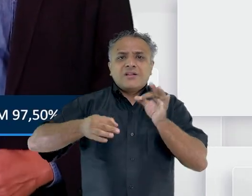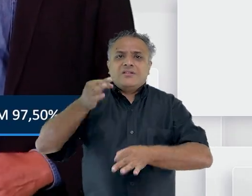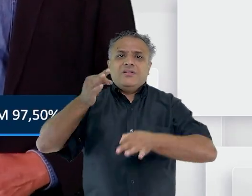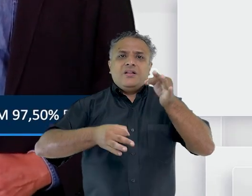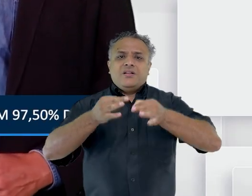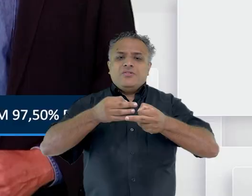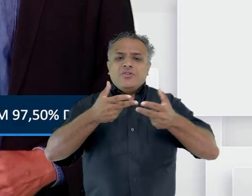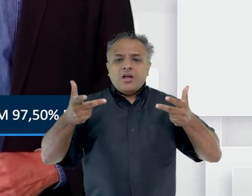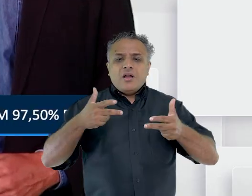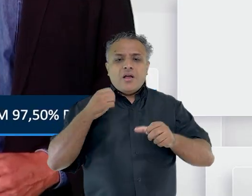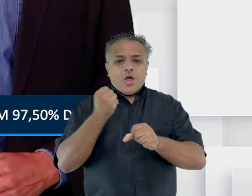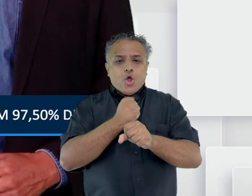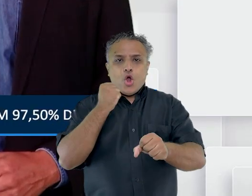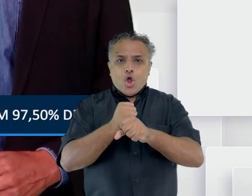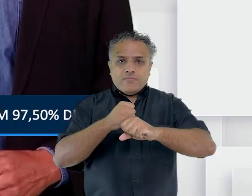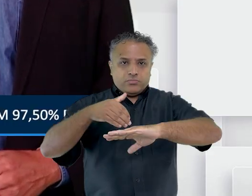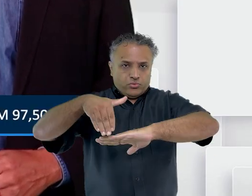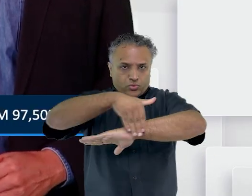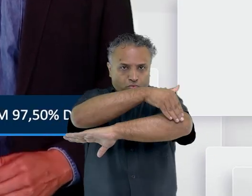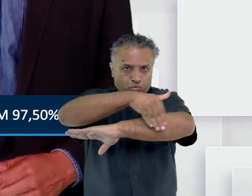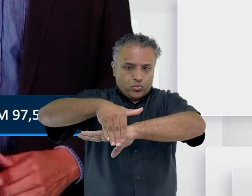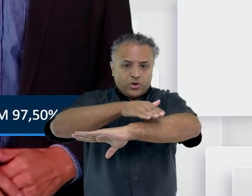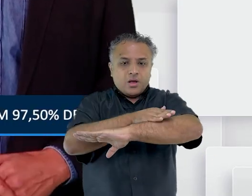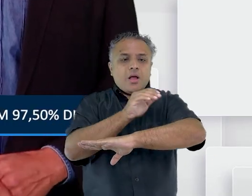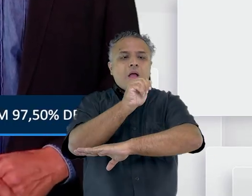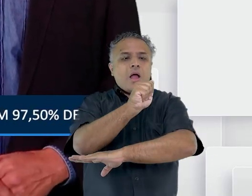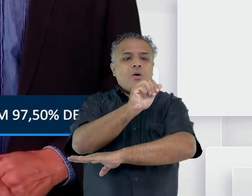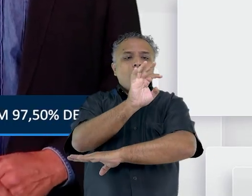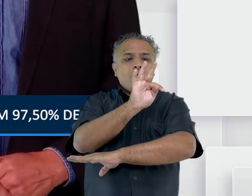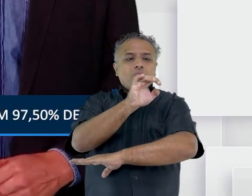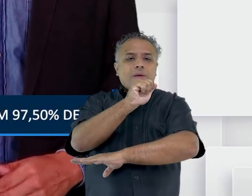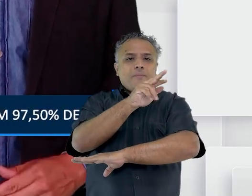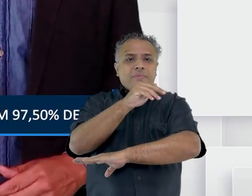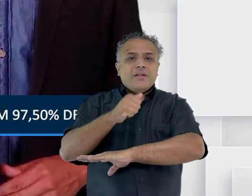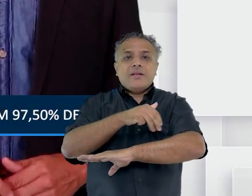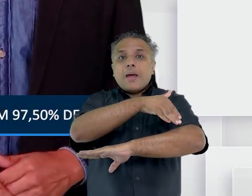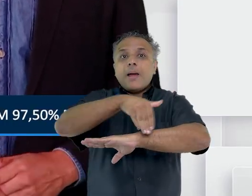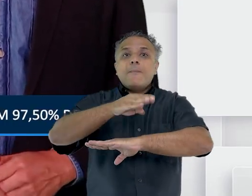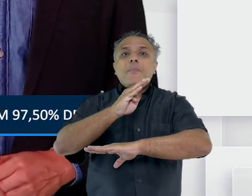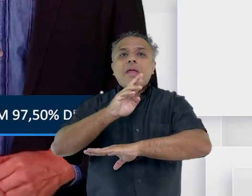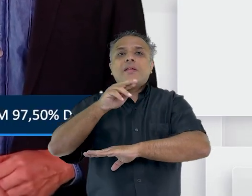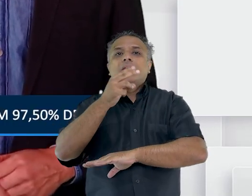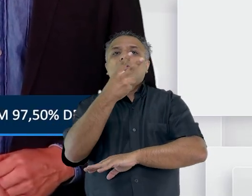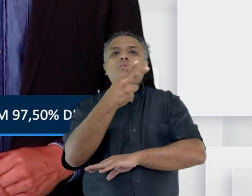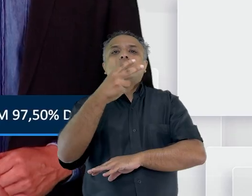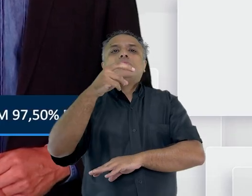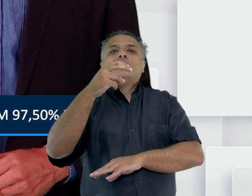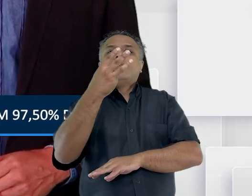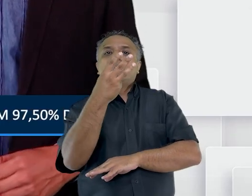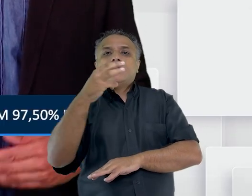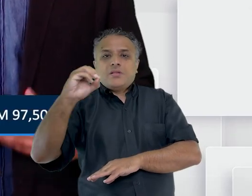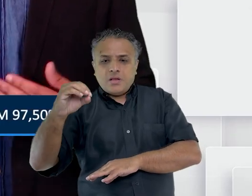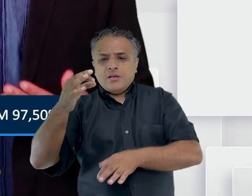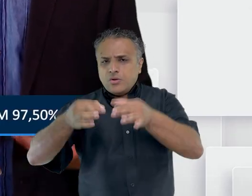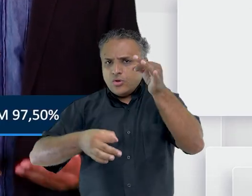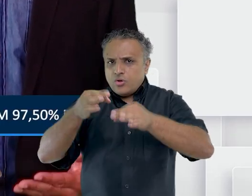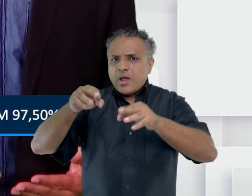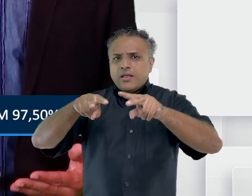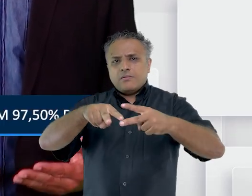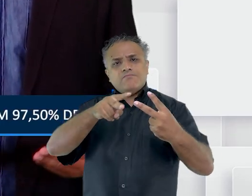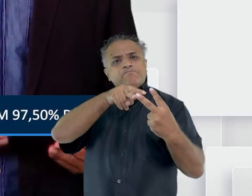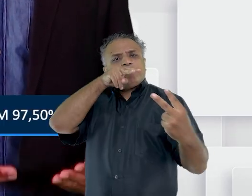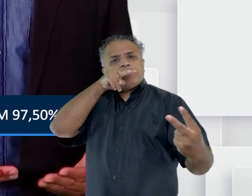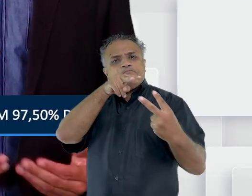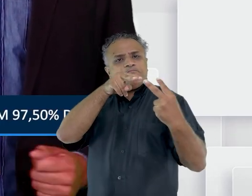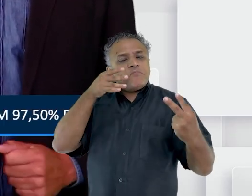à obra da Travessia Urbana de Altamira, na BR-230. A ação, que envolveu audiências virtuais e